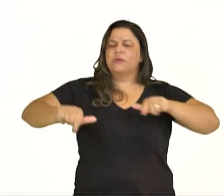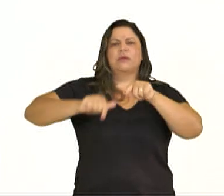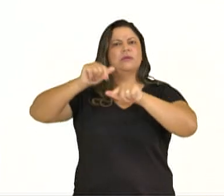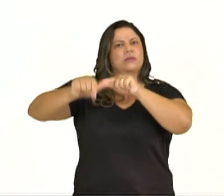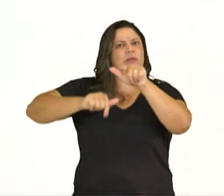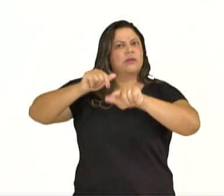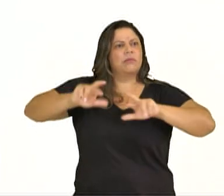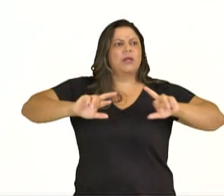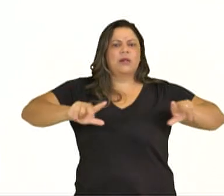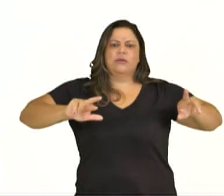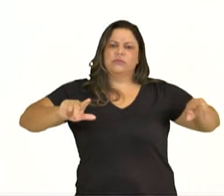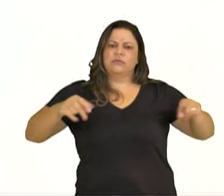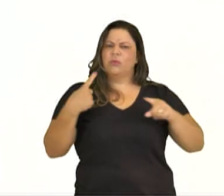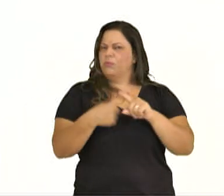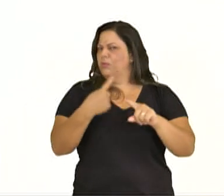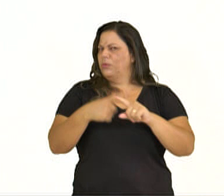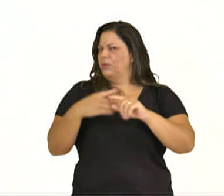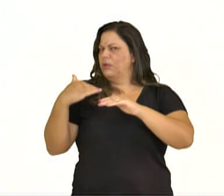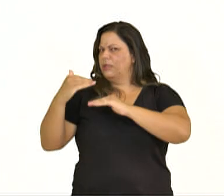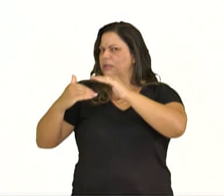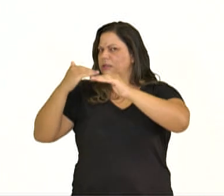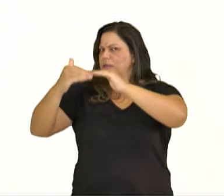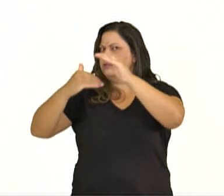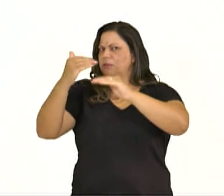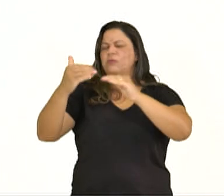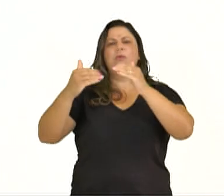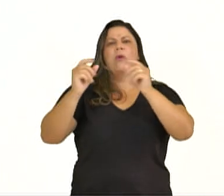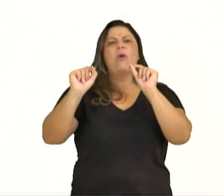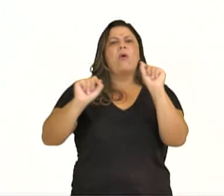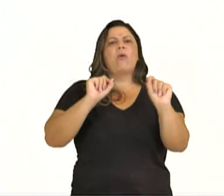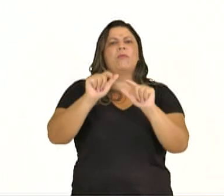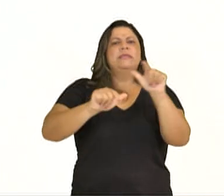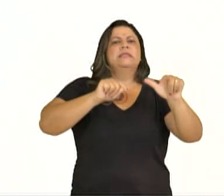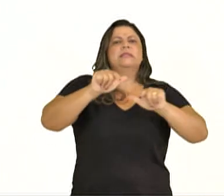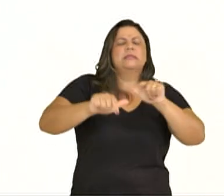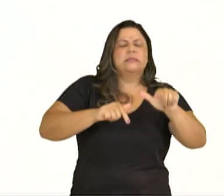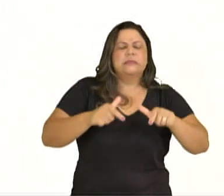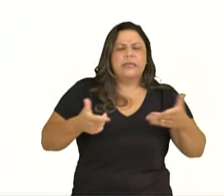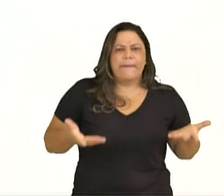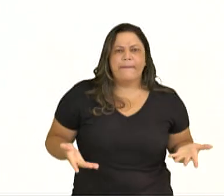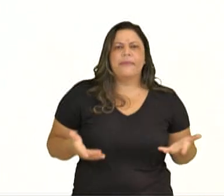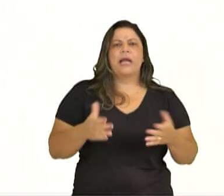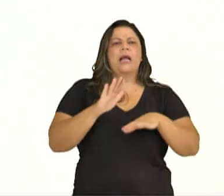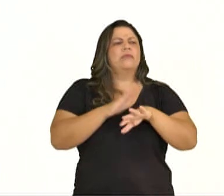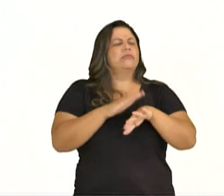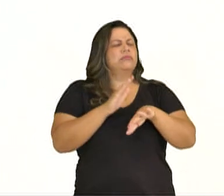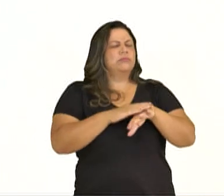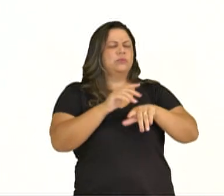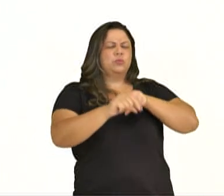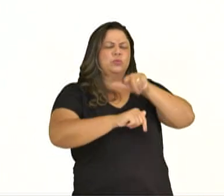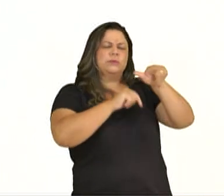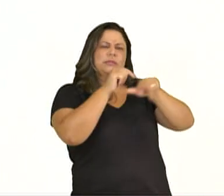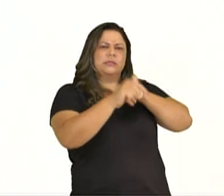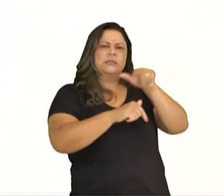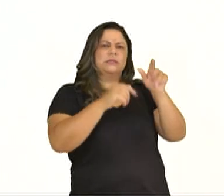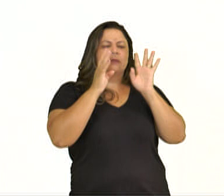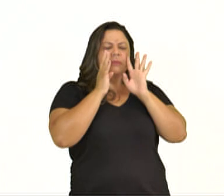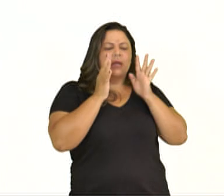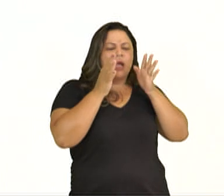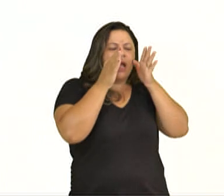Para que se desenvolvem essas atividades? Para que as pessoas atendam às